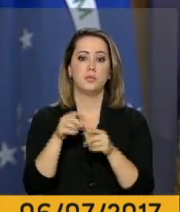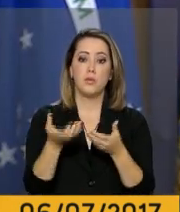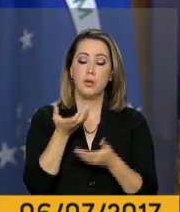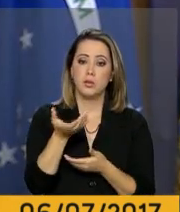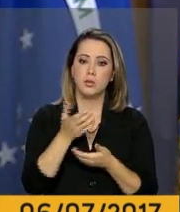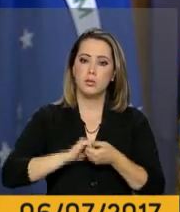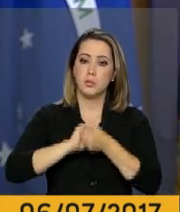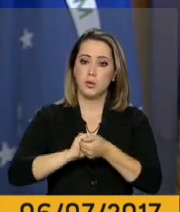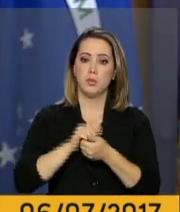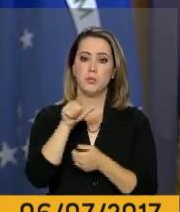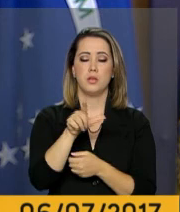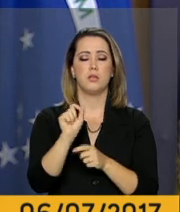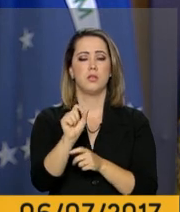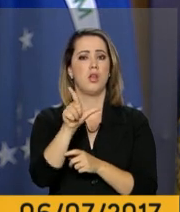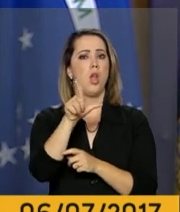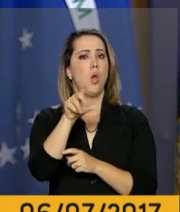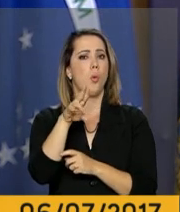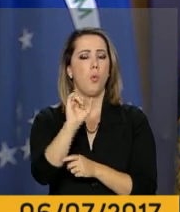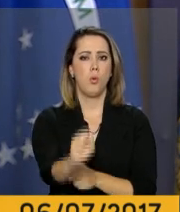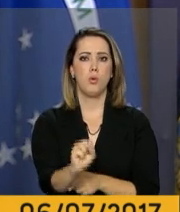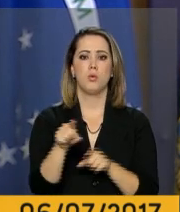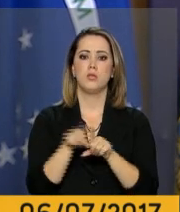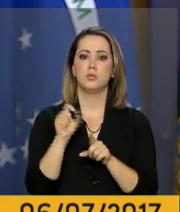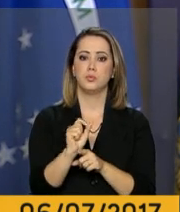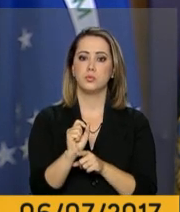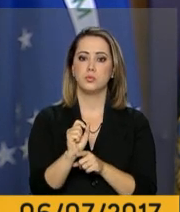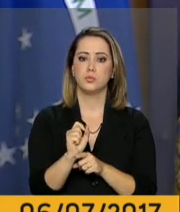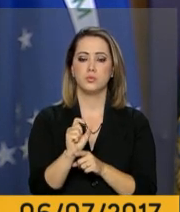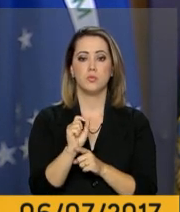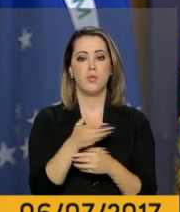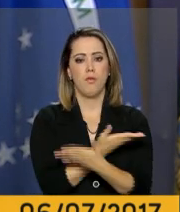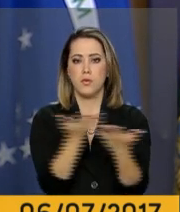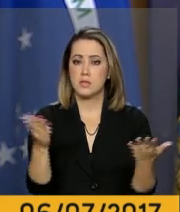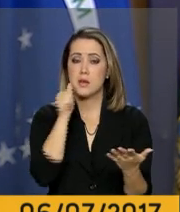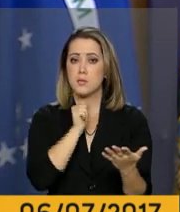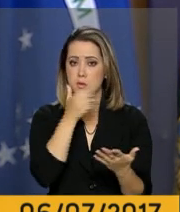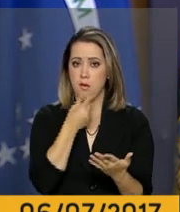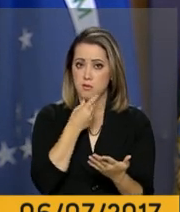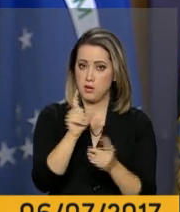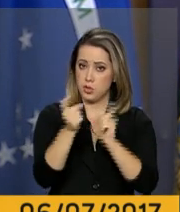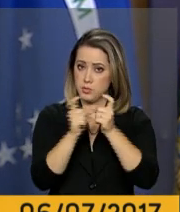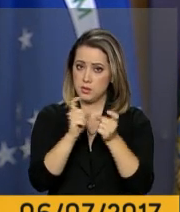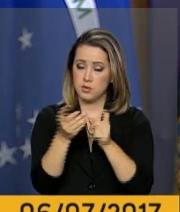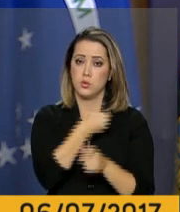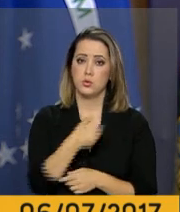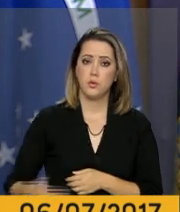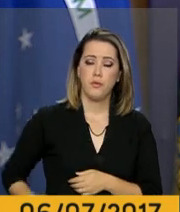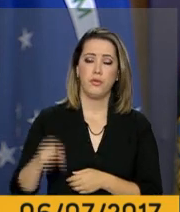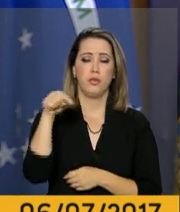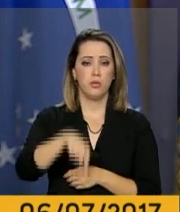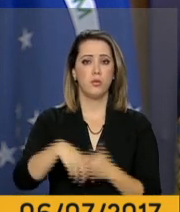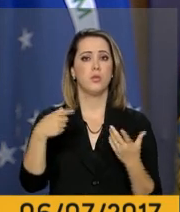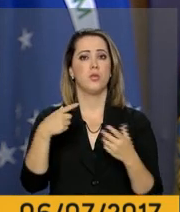o fundo nacional de desenvolvimento da educação gestores nacionais e regionais